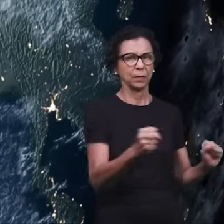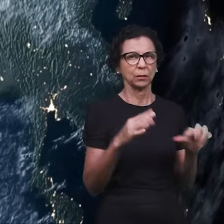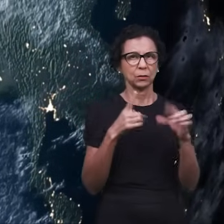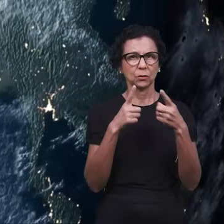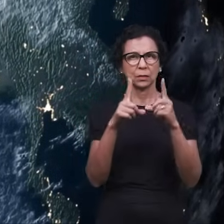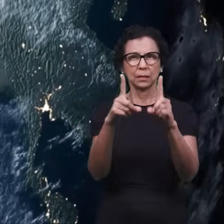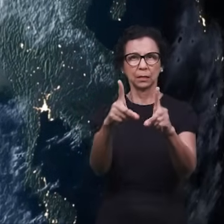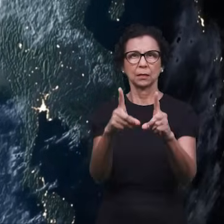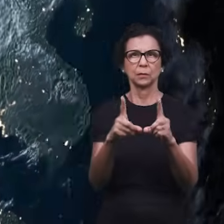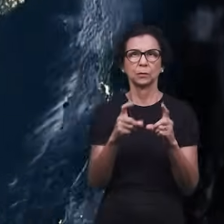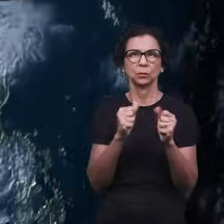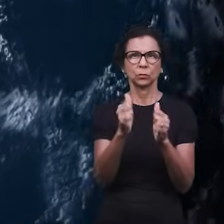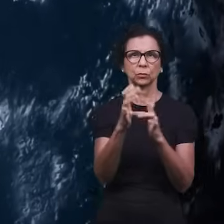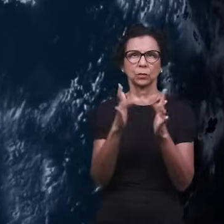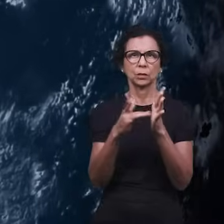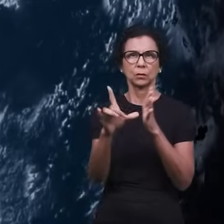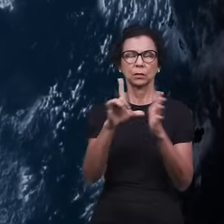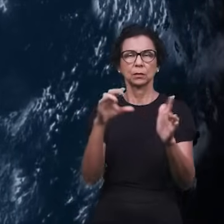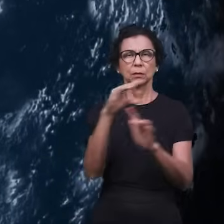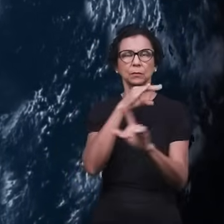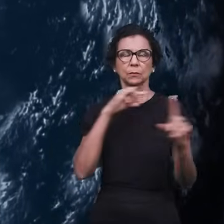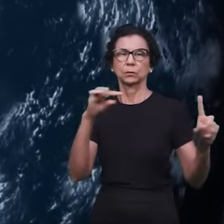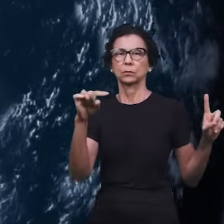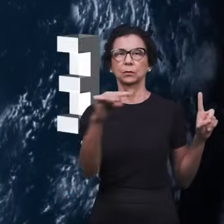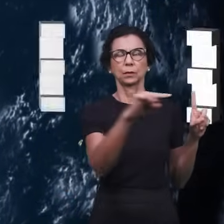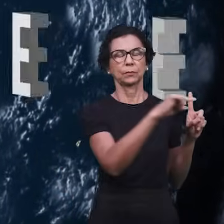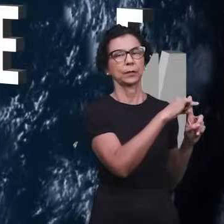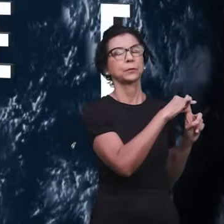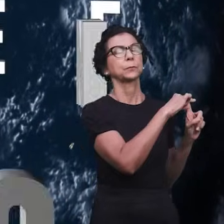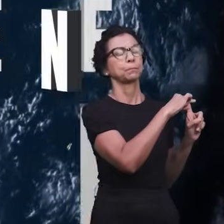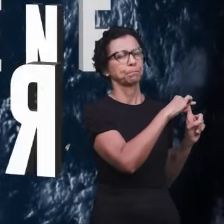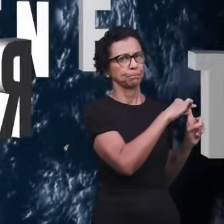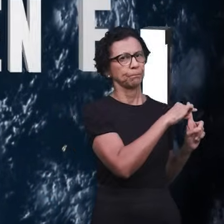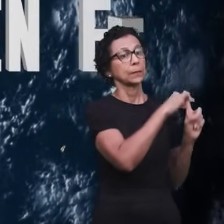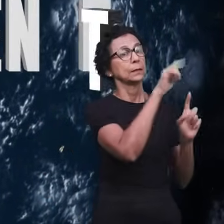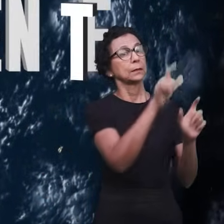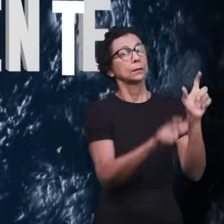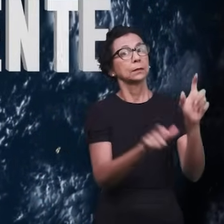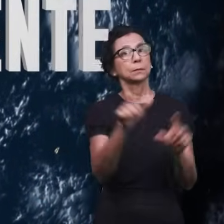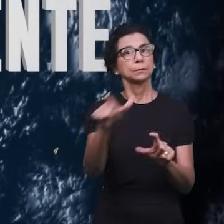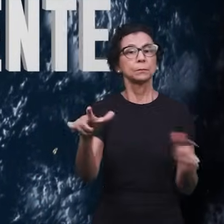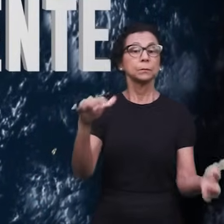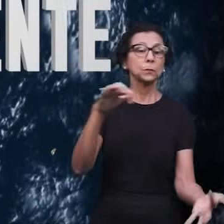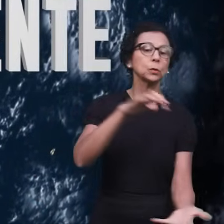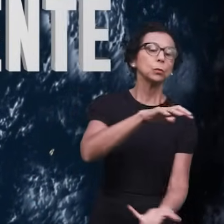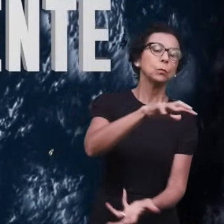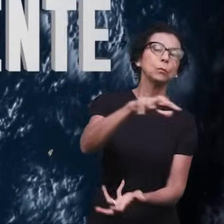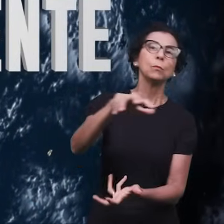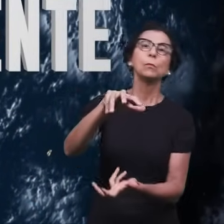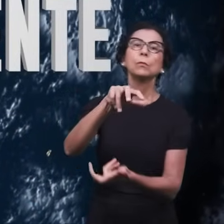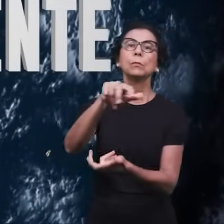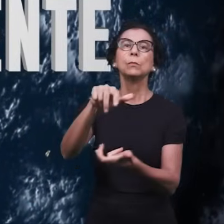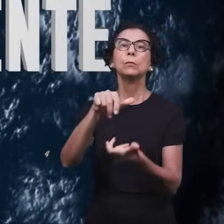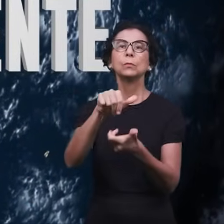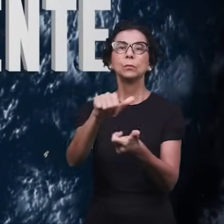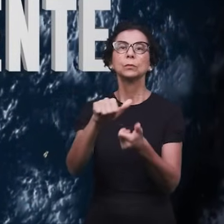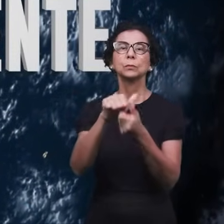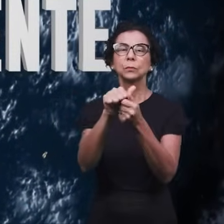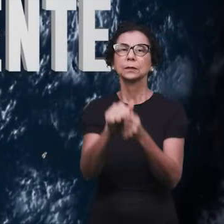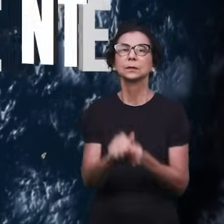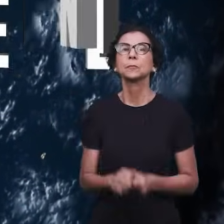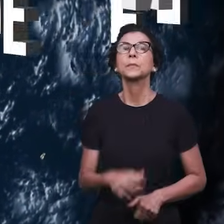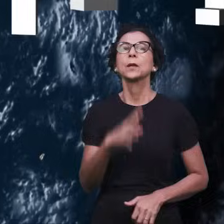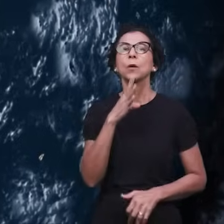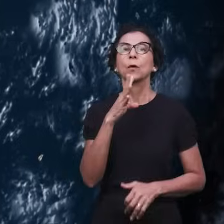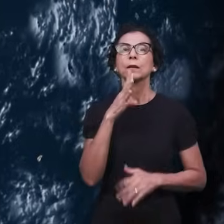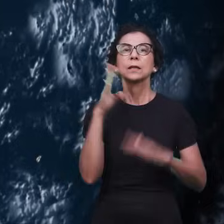Senhor Jesus na véspera de sua morte na cruz do Calvário. Pessoas de todas as partes do mundo têm sido